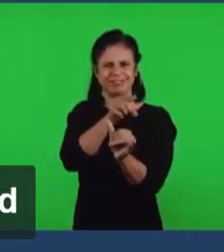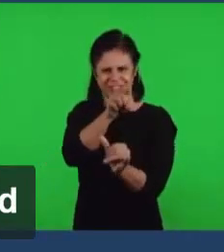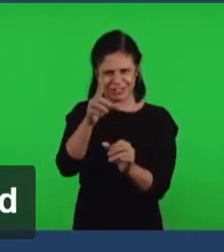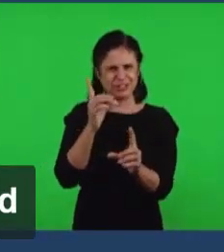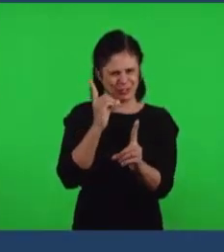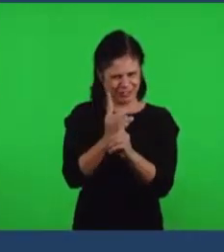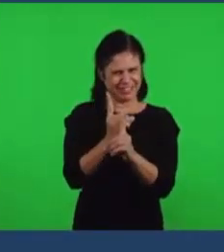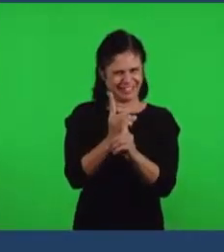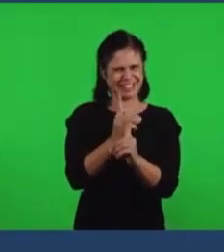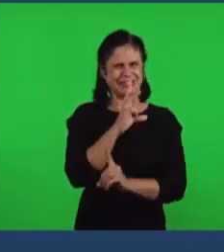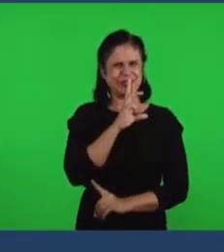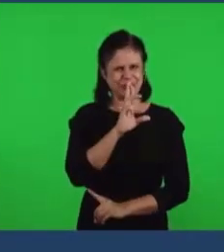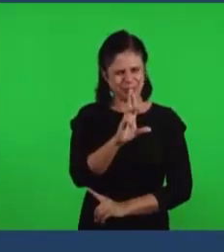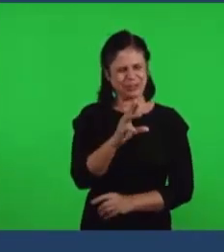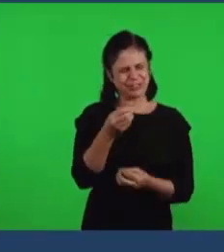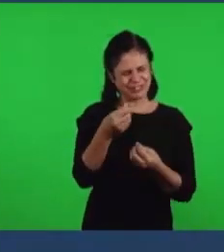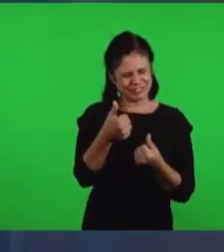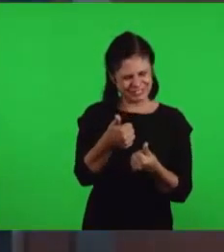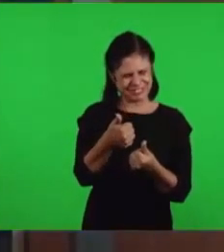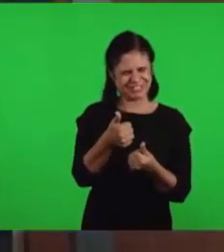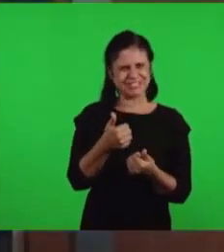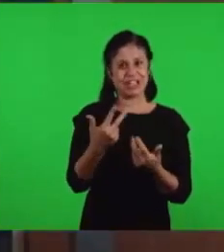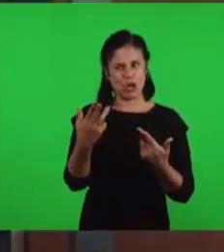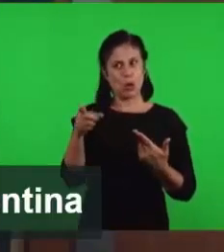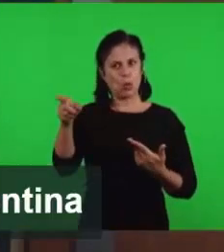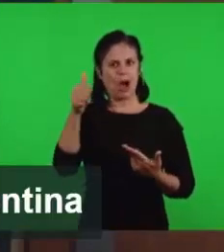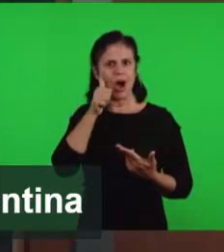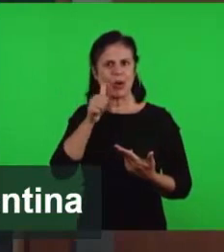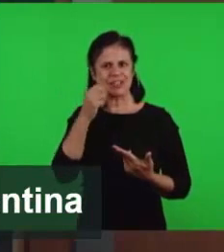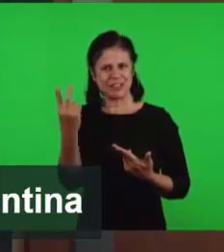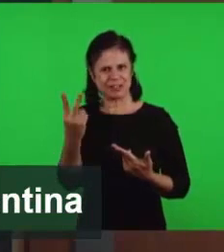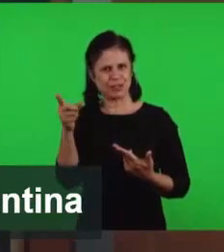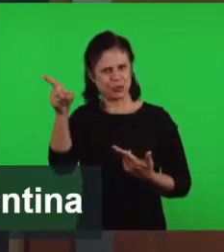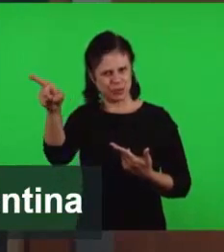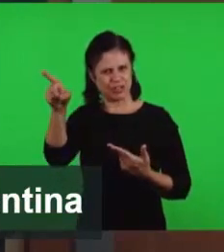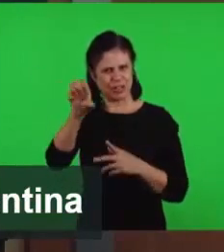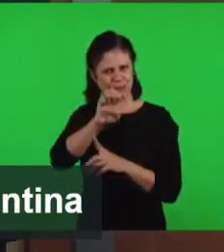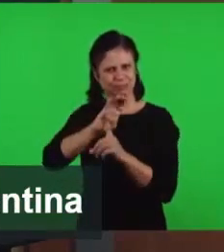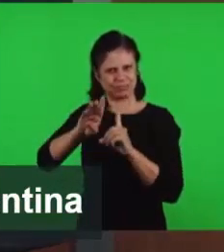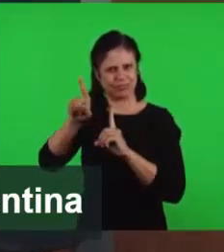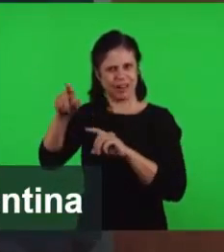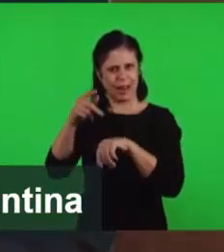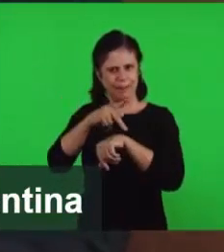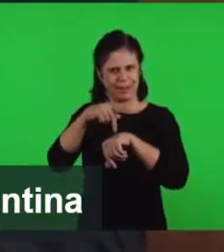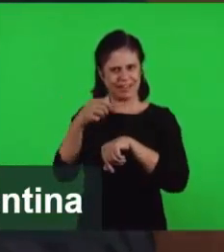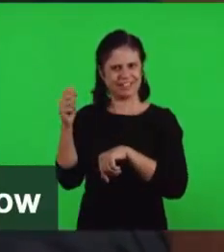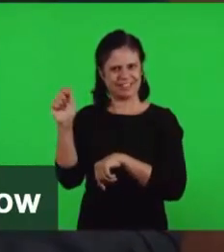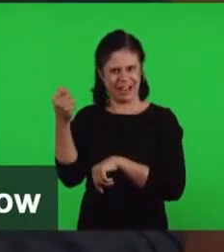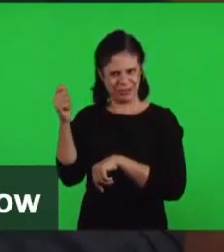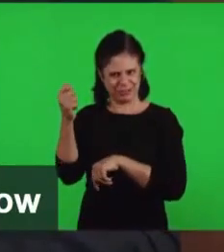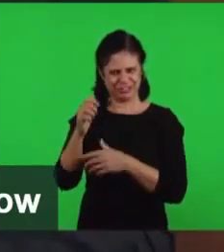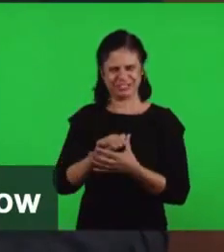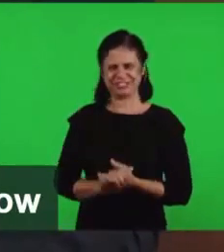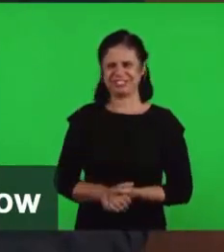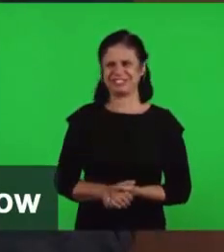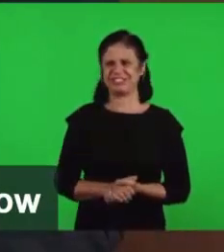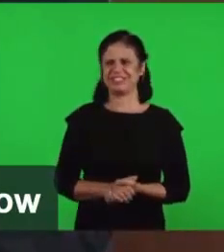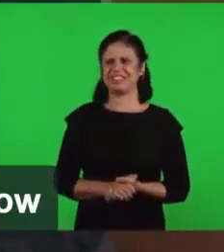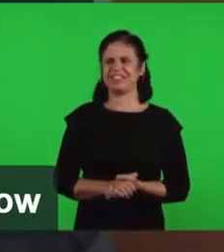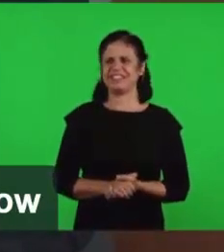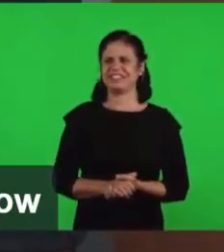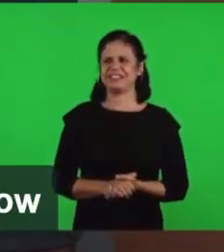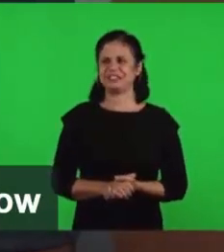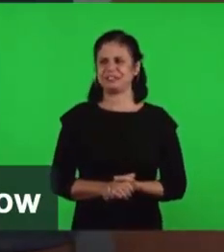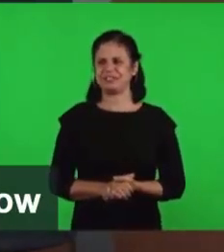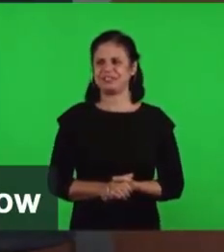encontraram também essa resposta conforme as nossas irmãs e os nossos irmãos lá na escola bíblica na Argentina agora aqui também vamos